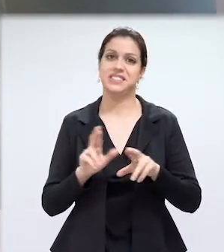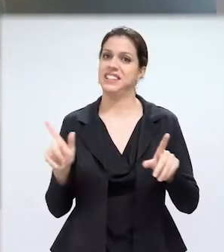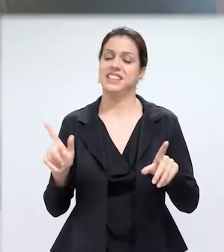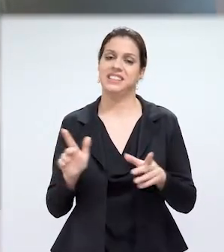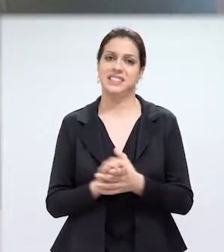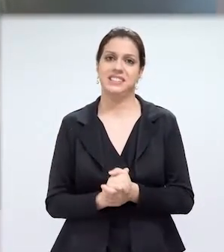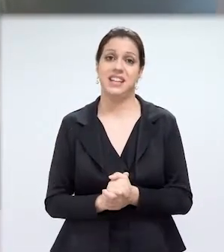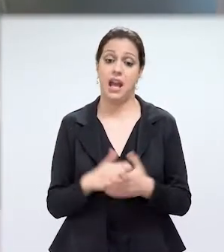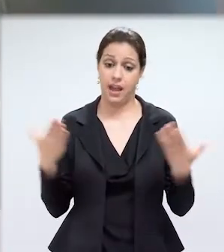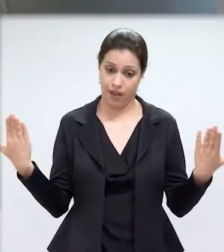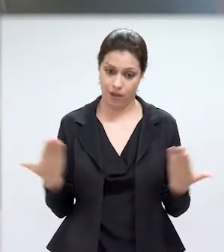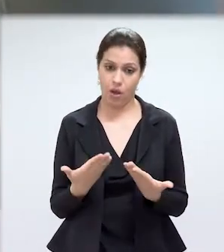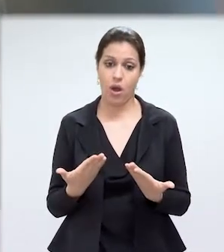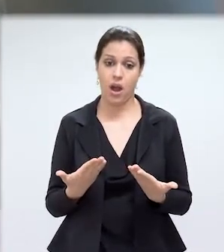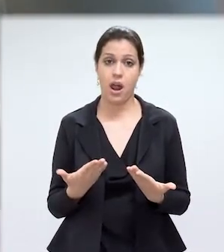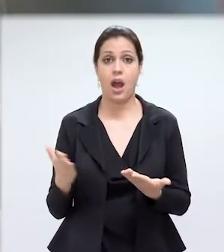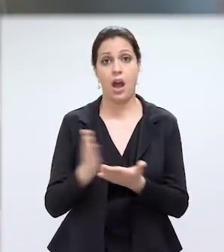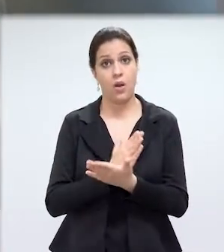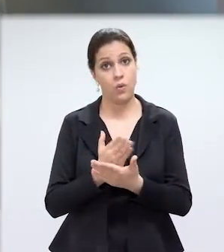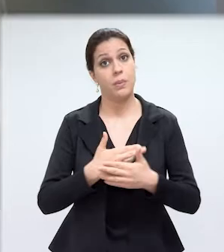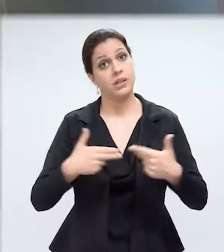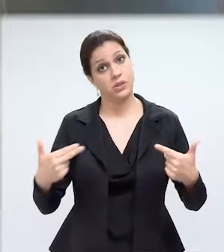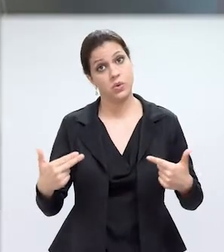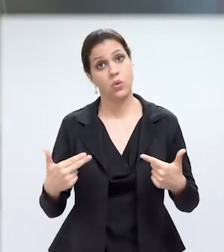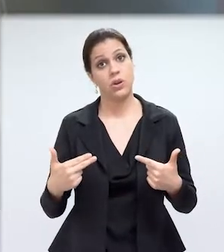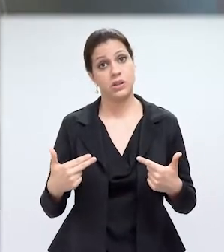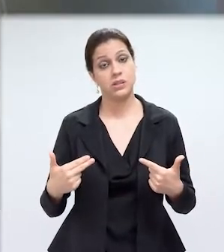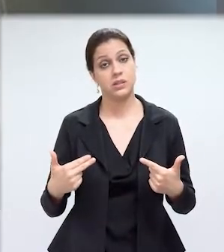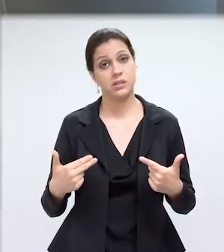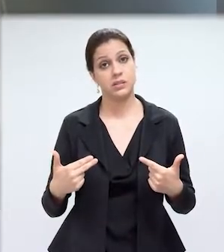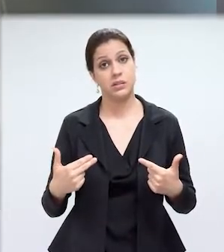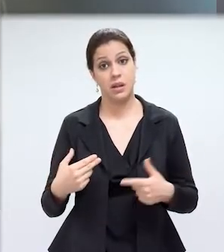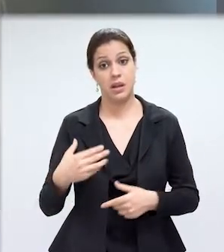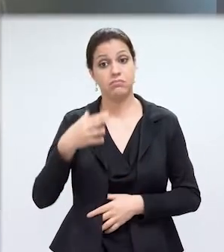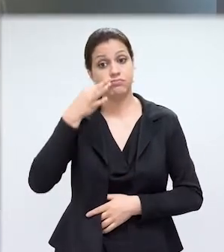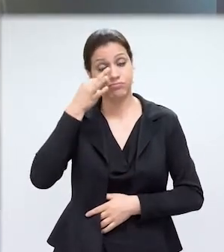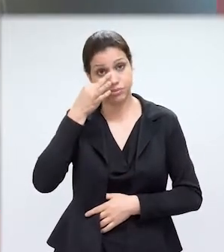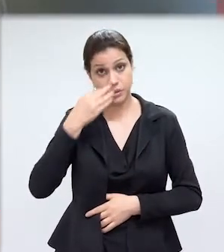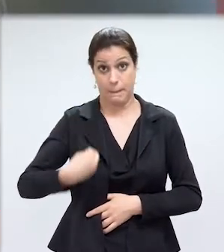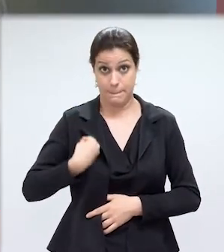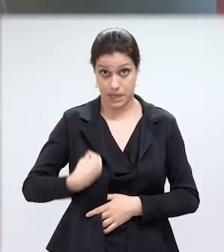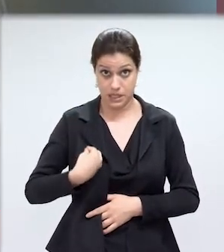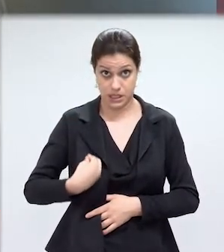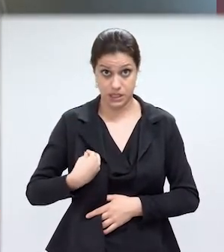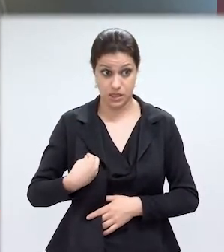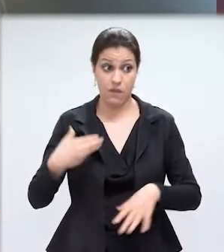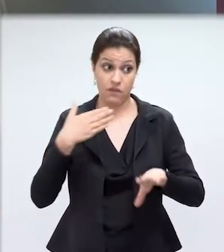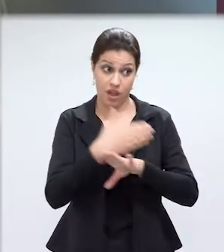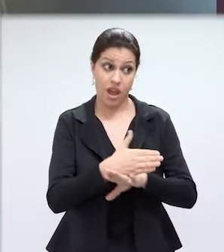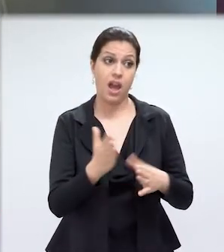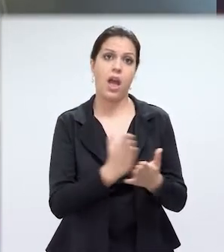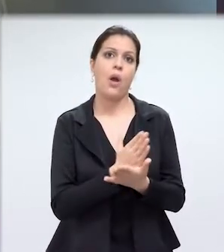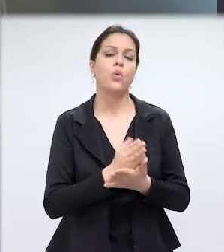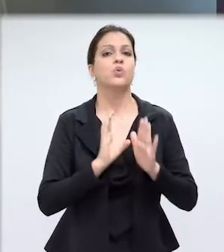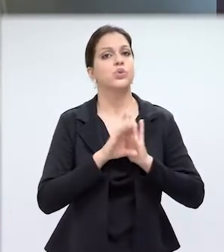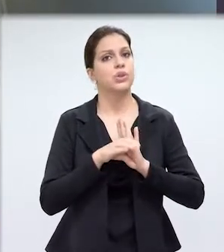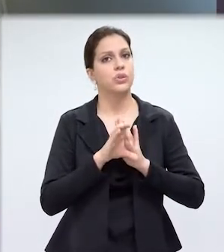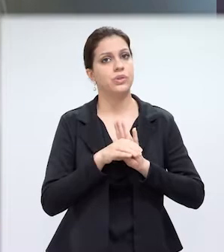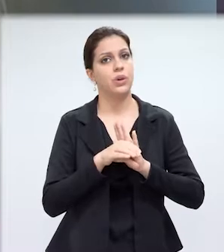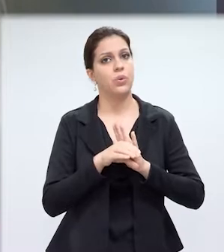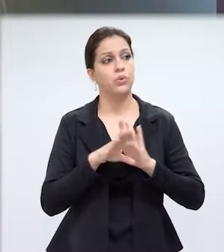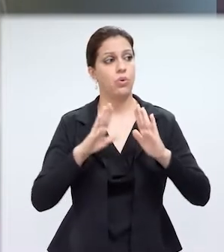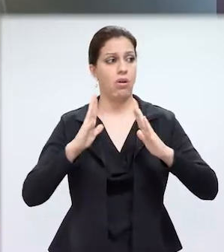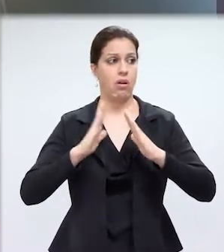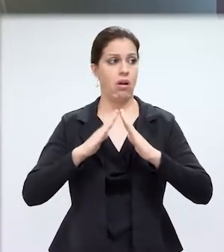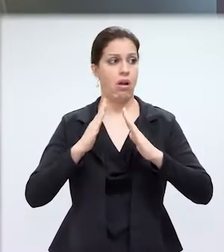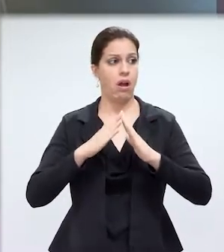inclusão digital. Então, tem coisas que vão ser trabalhadas presencialmente e há conteúdos que vão ser